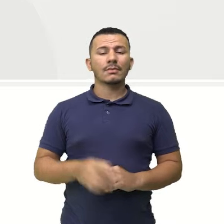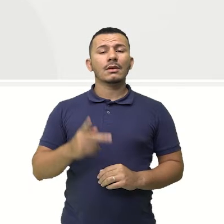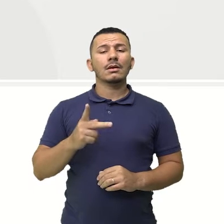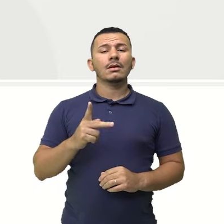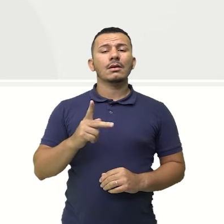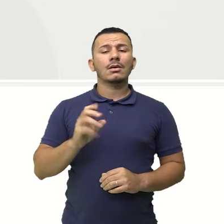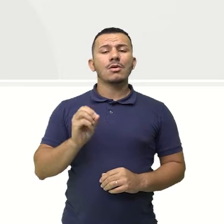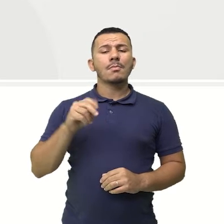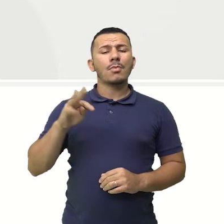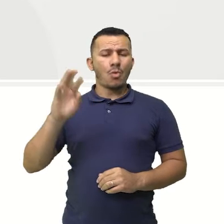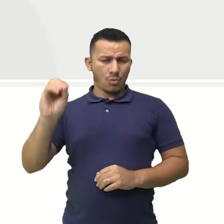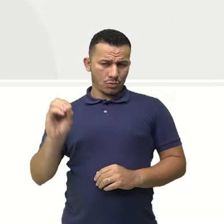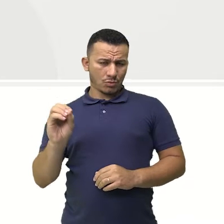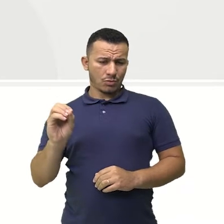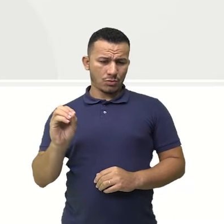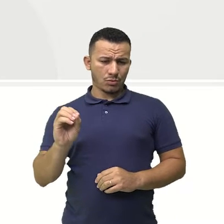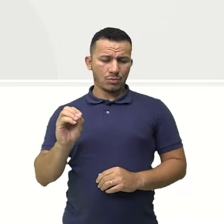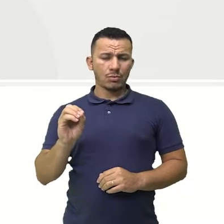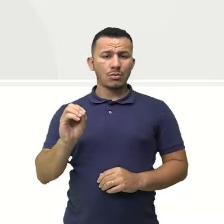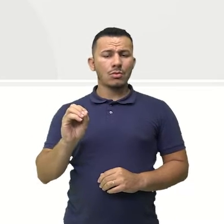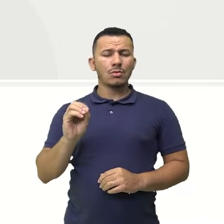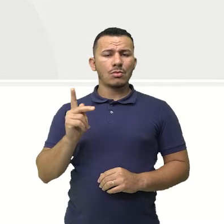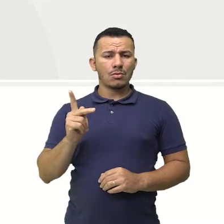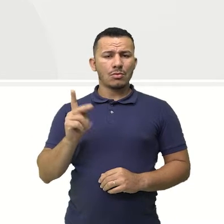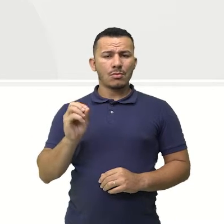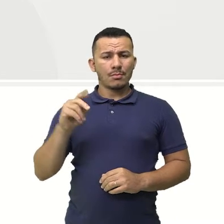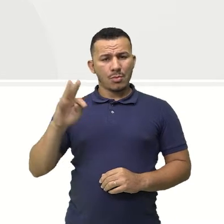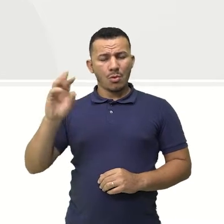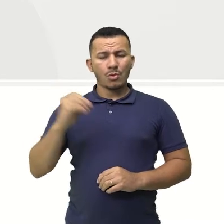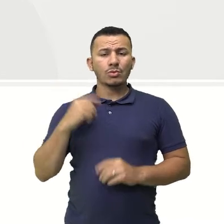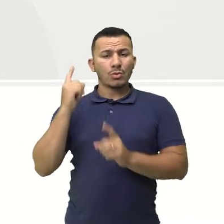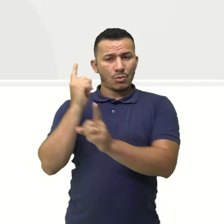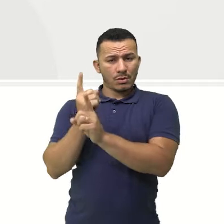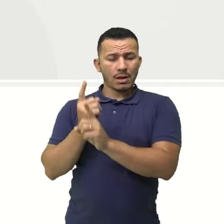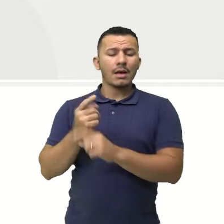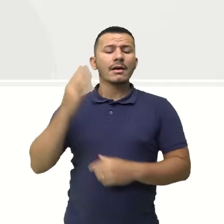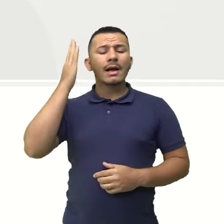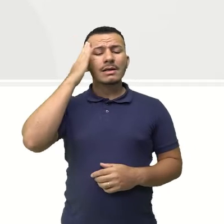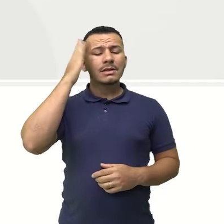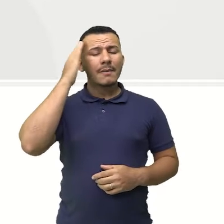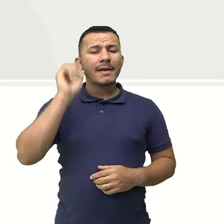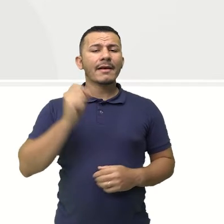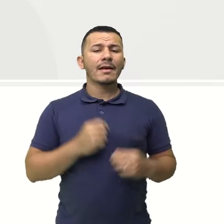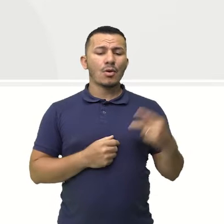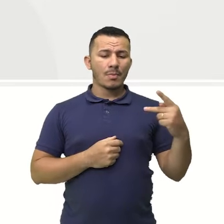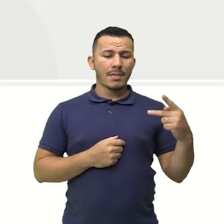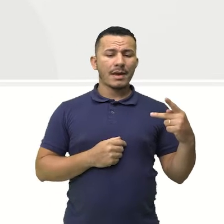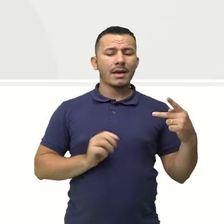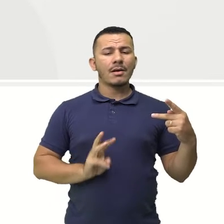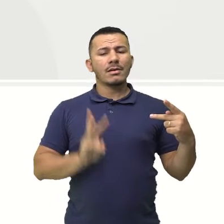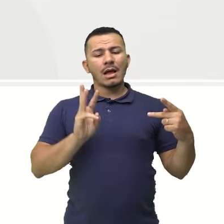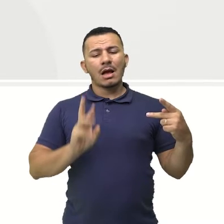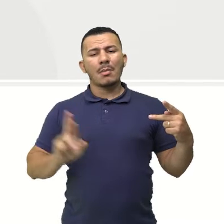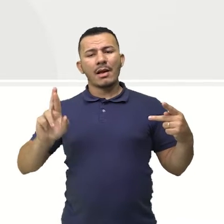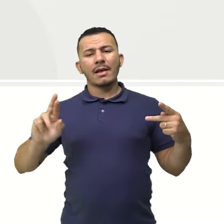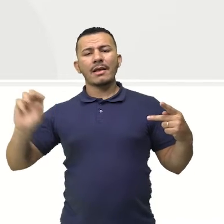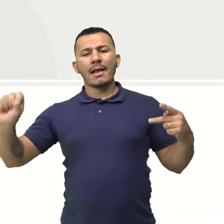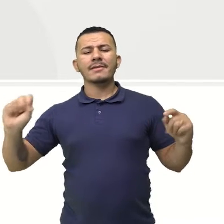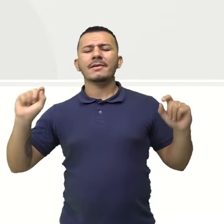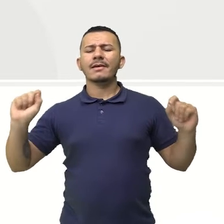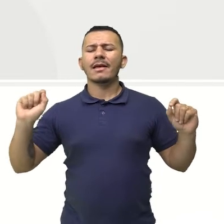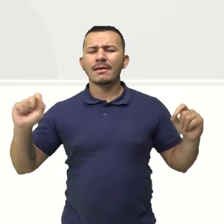pontos P, quer saber quem é o P, quer saber quem é o W, quer saber quem é o R, quer saber quem é o